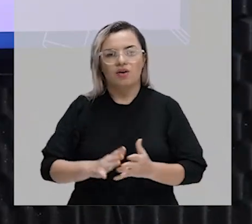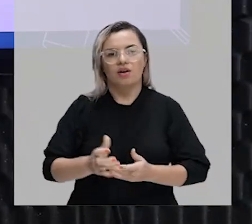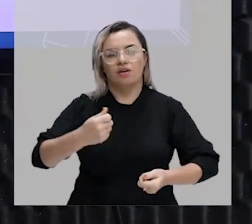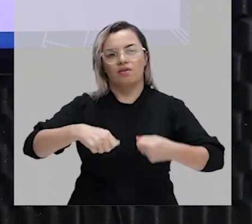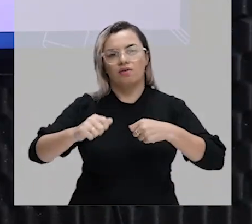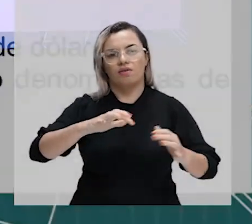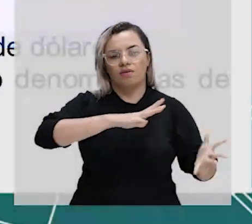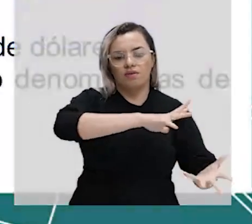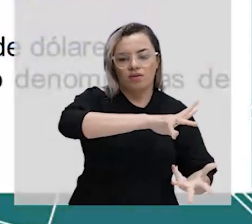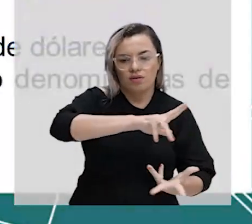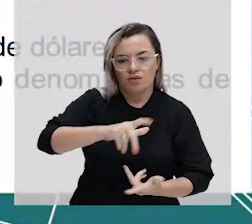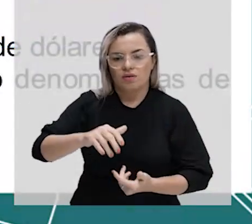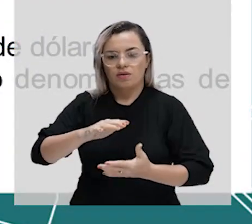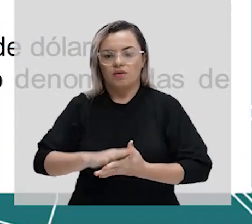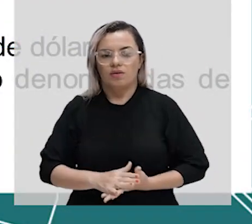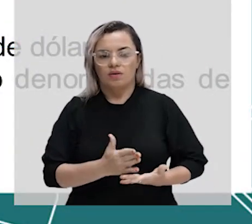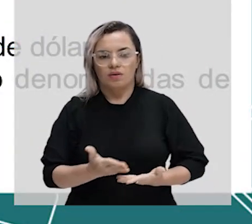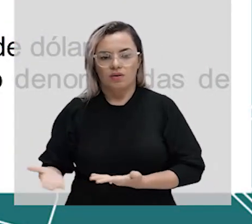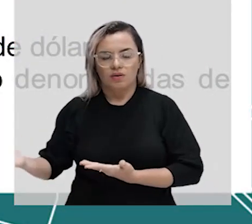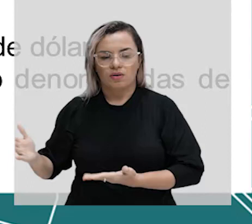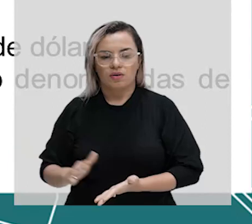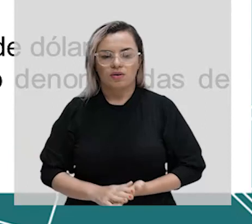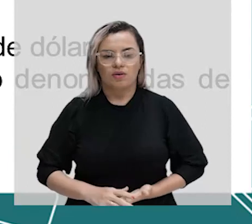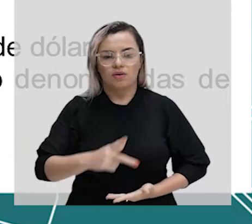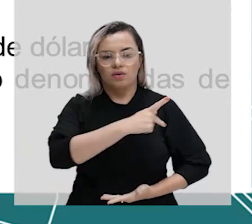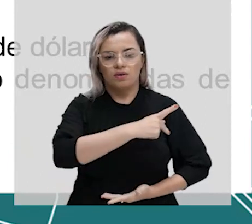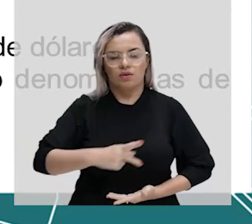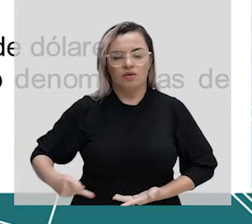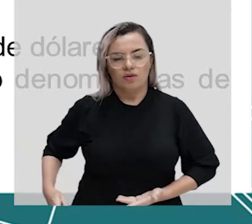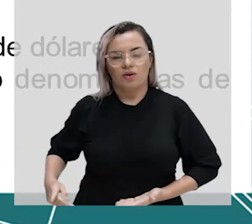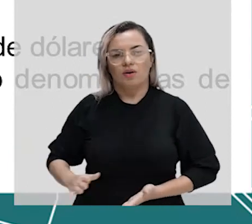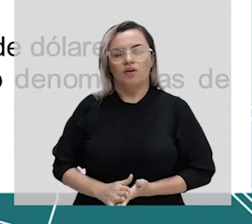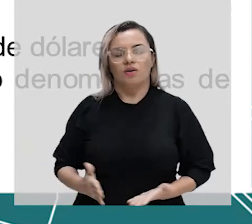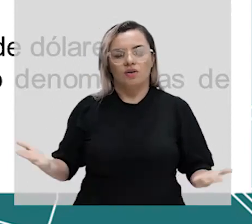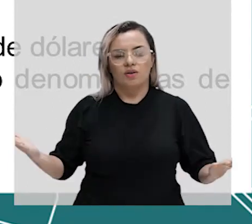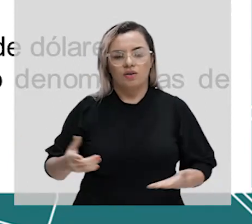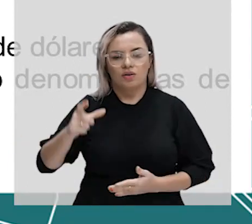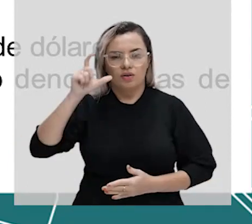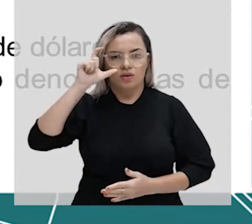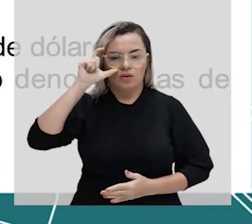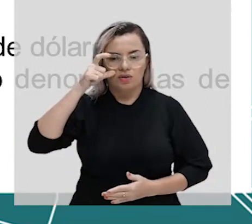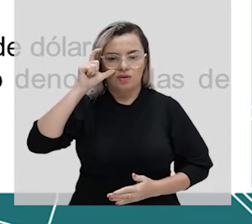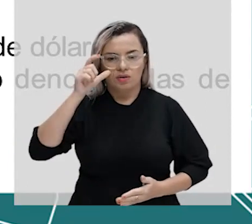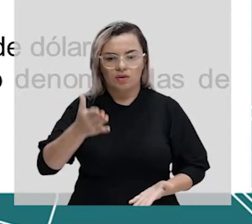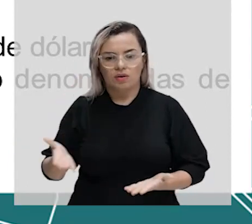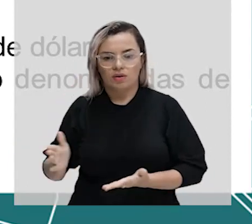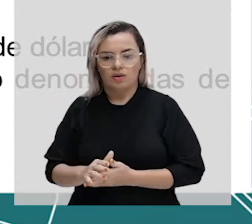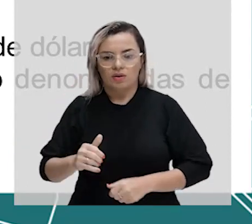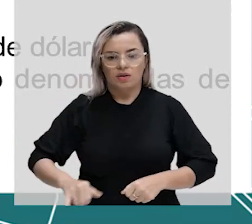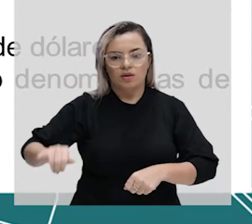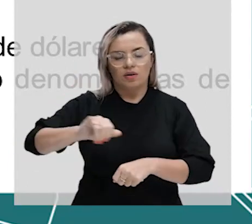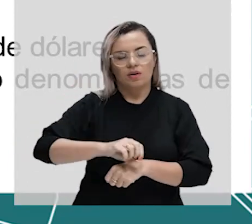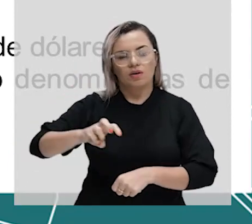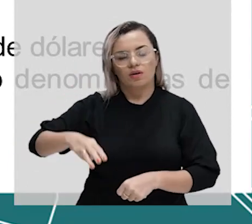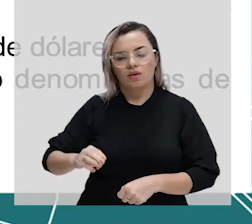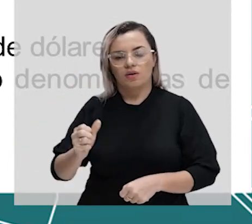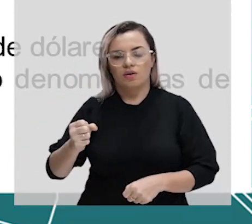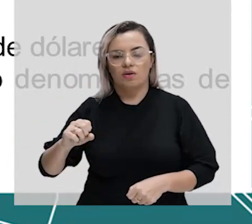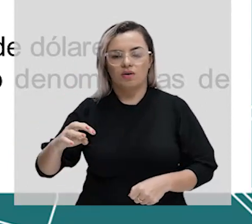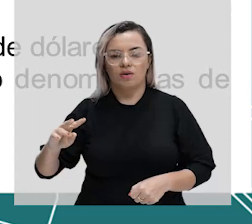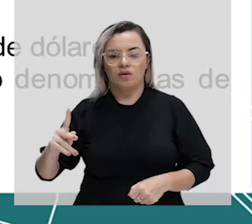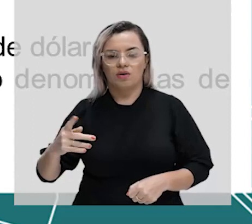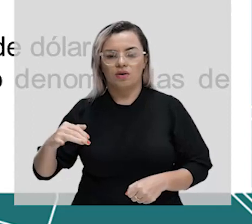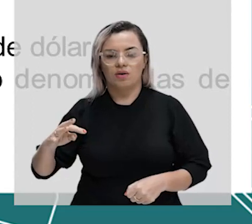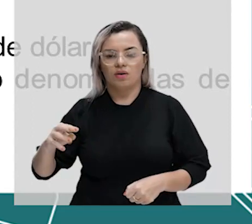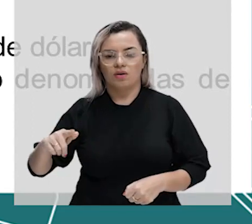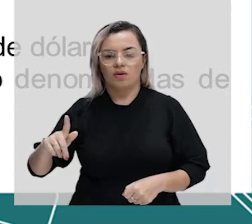dados importantes sobre os Estados Unidos, aqui o seu presidente atual, Joe Biden, tá? Capital, Washington, a moeda, o dólar. O